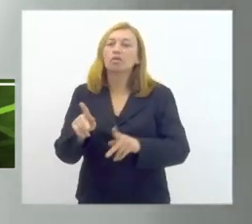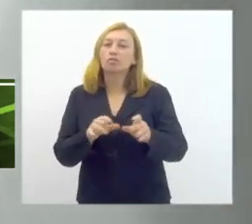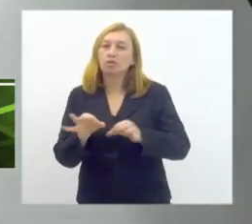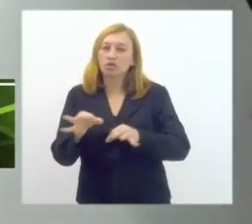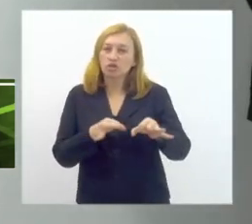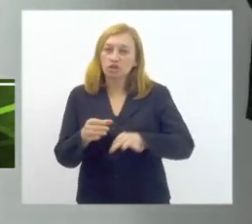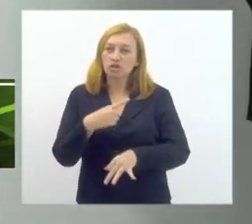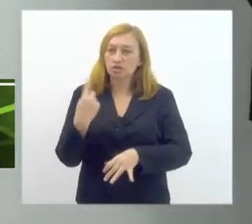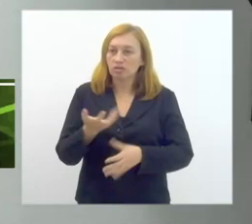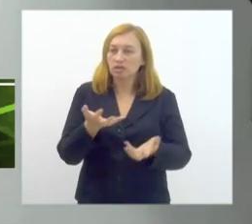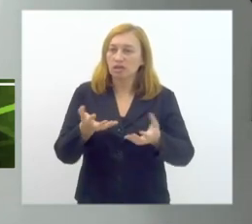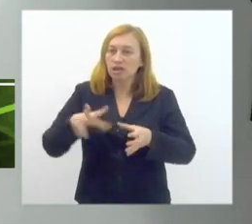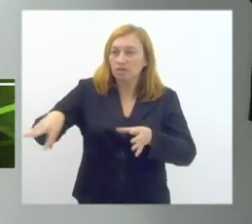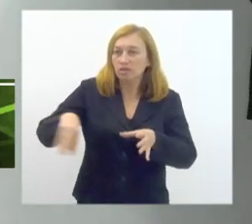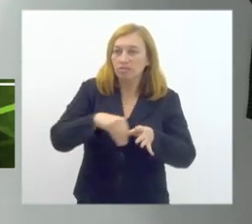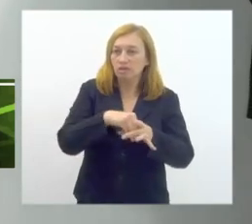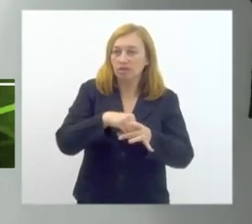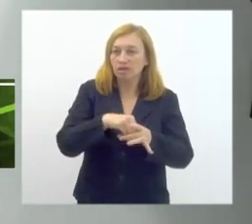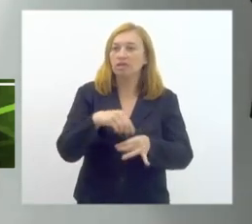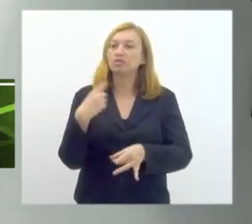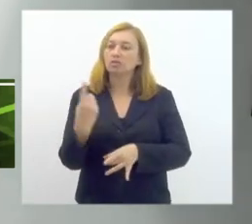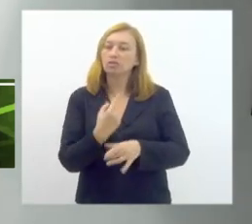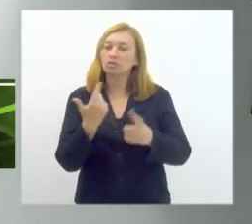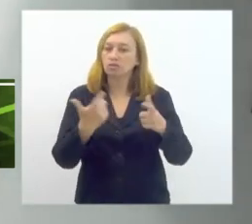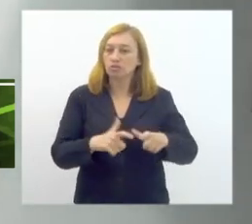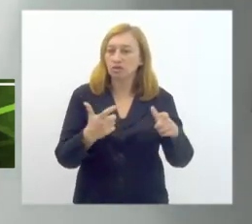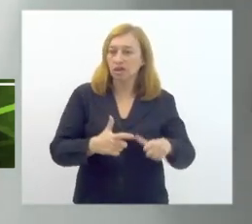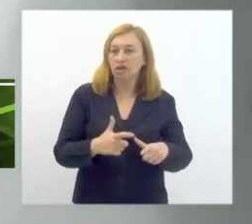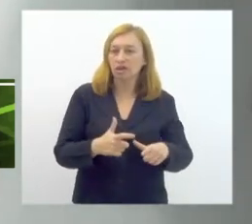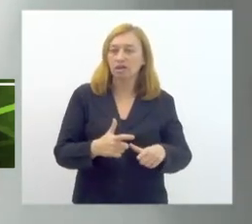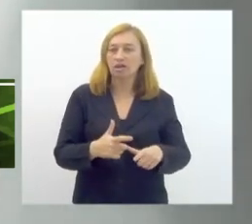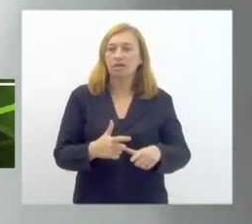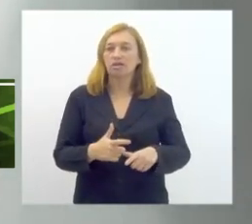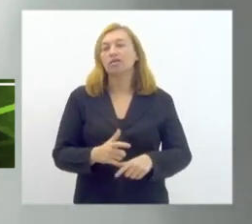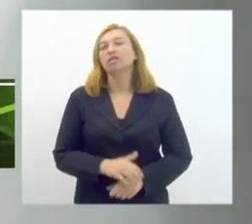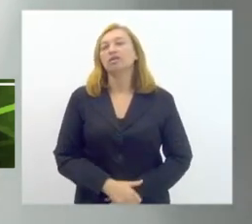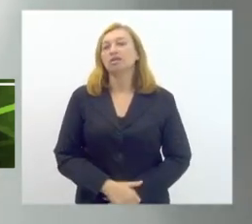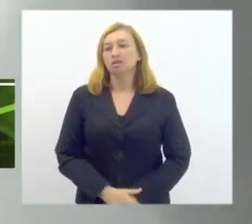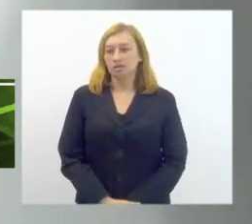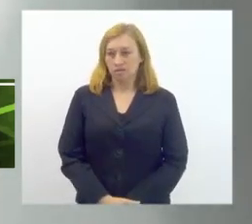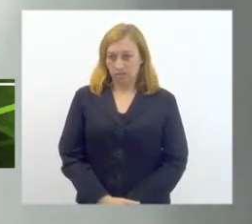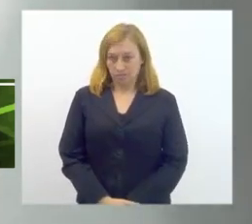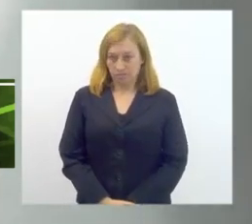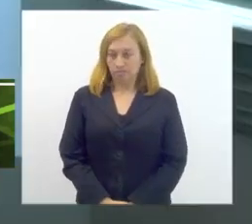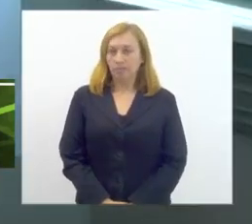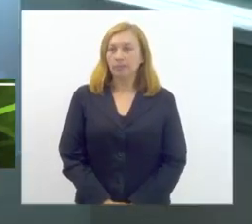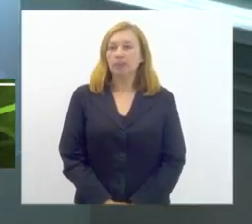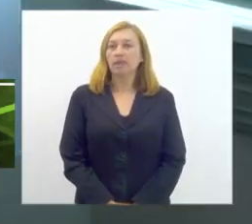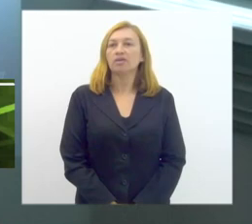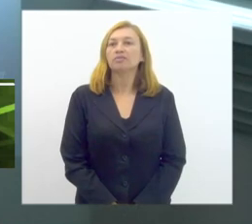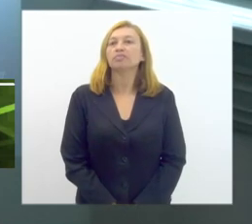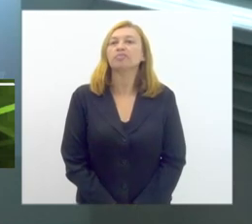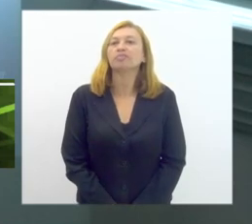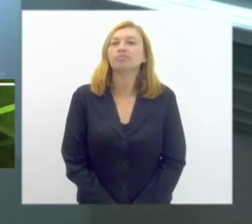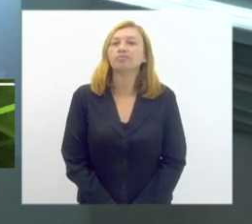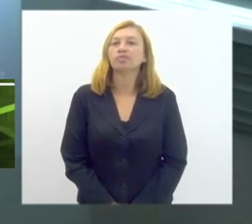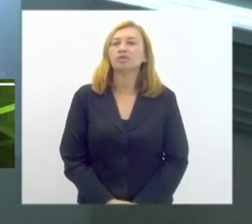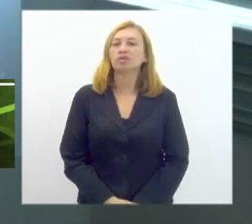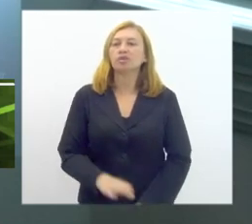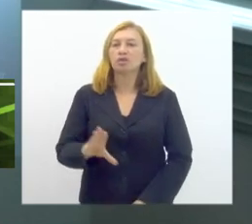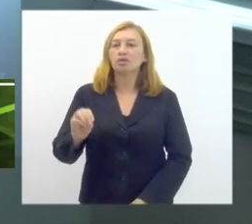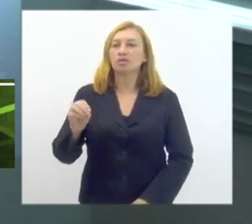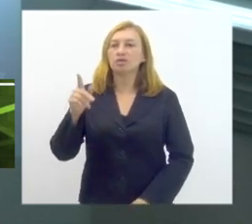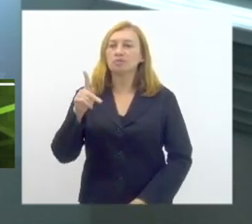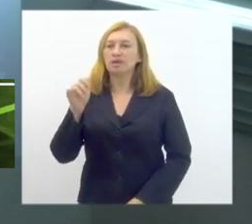está procurando implementar lá na nossa região através do Conspinor. O Conspicar é a regulação